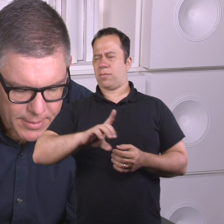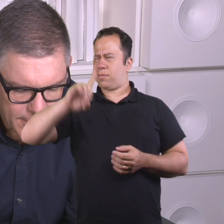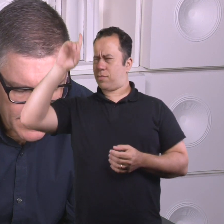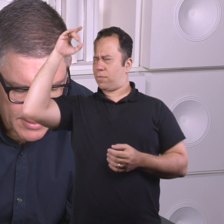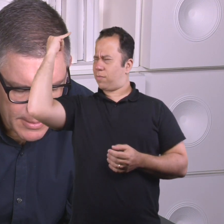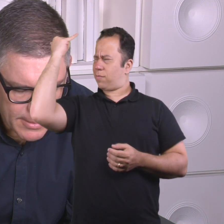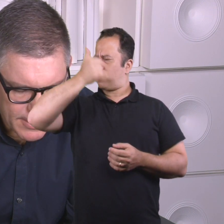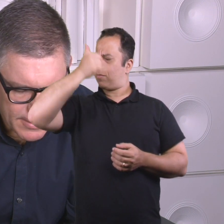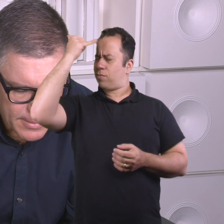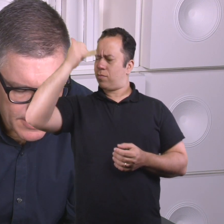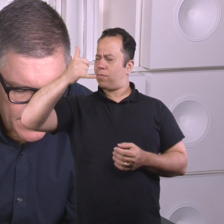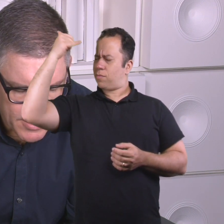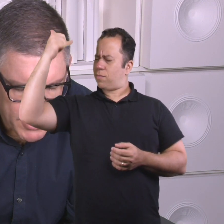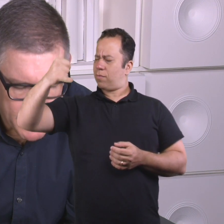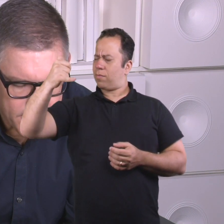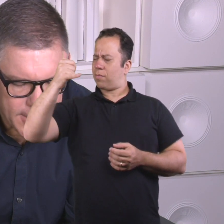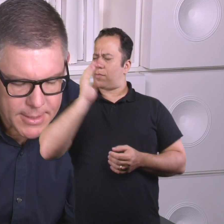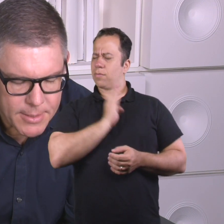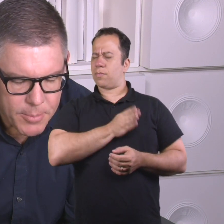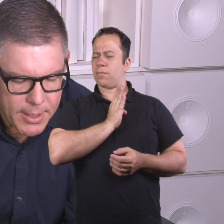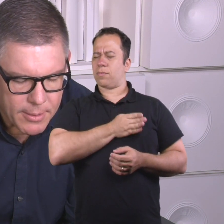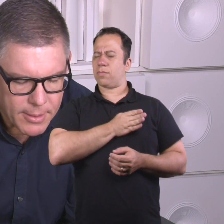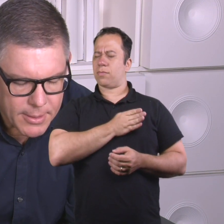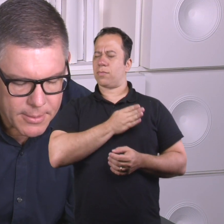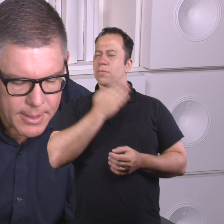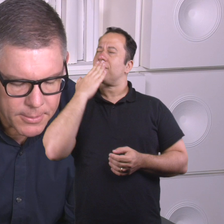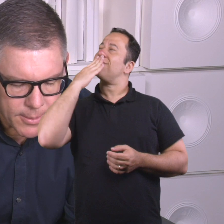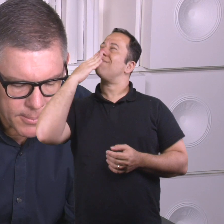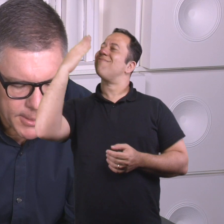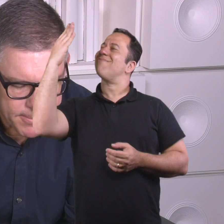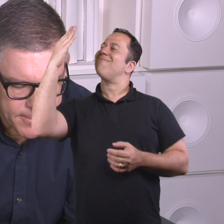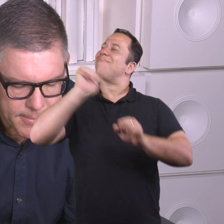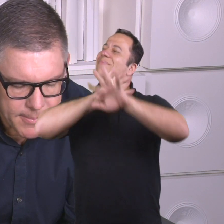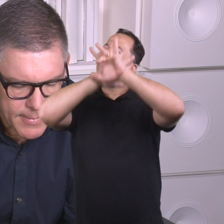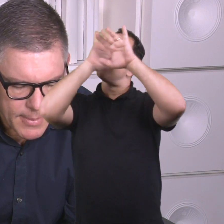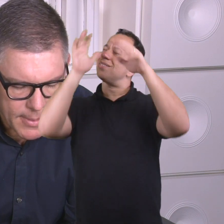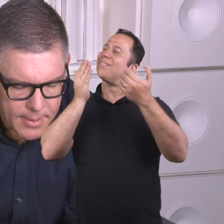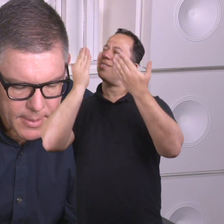viva. Te pedimos assim para a glória do teu nome.